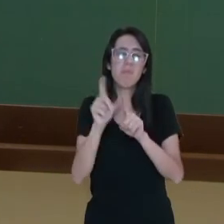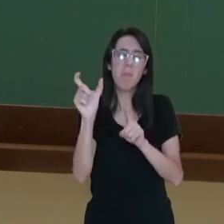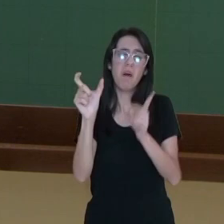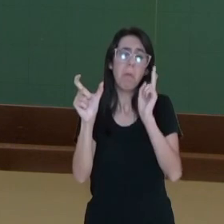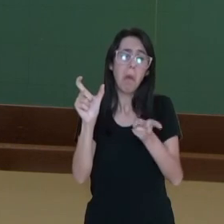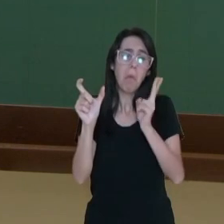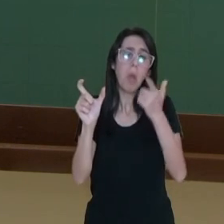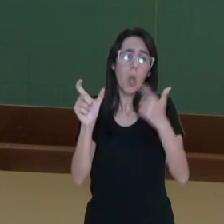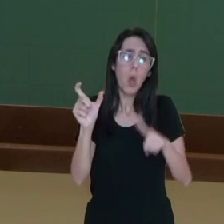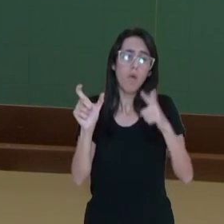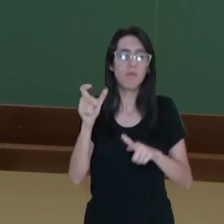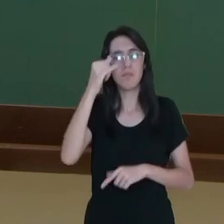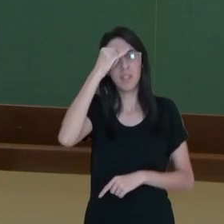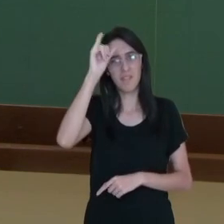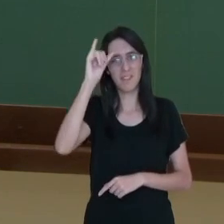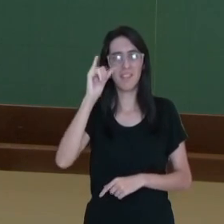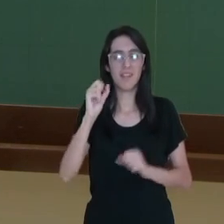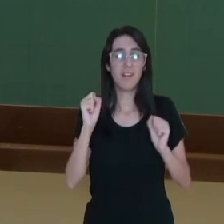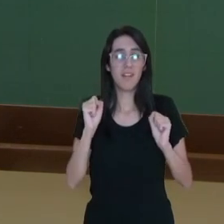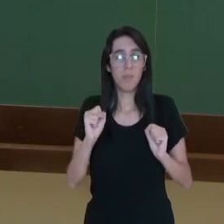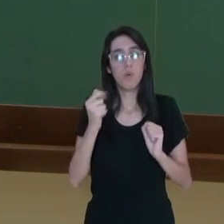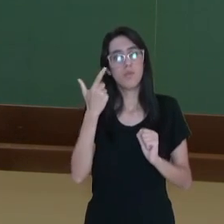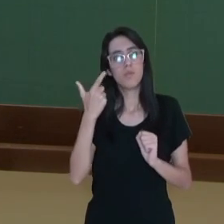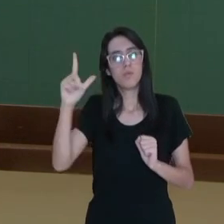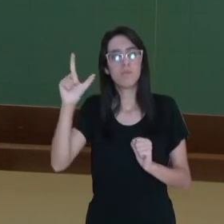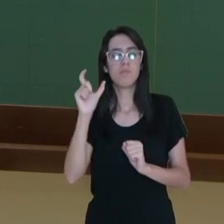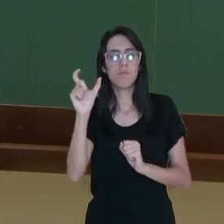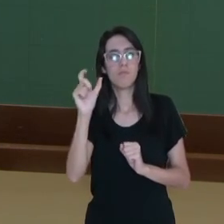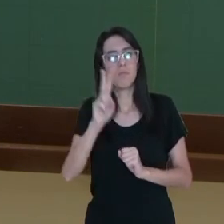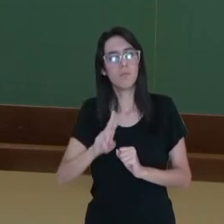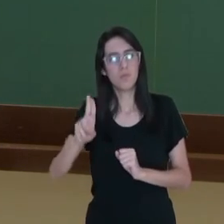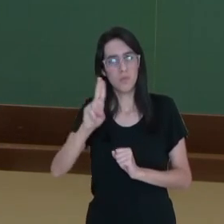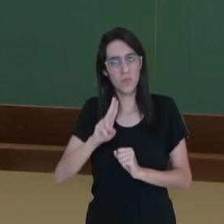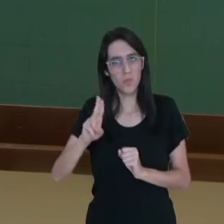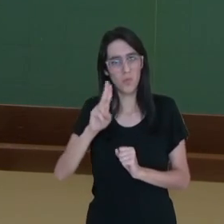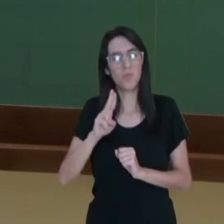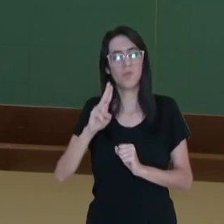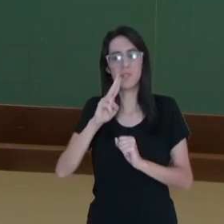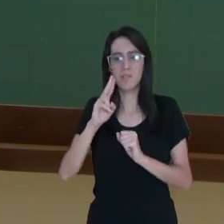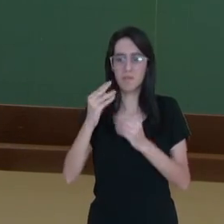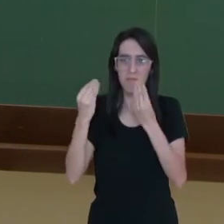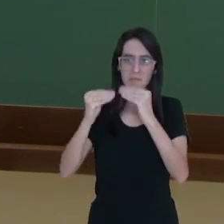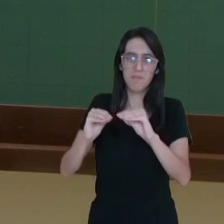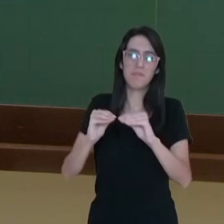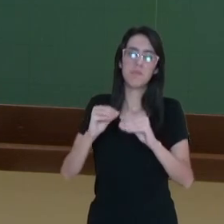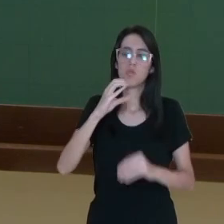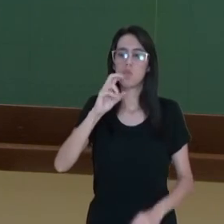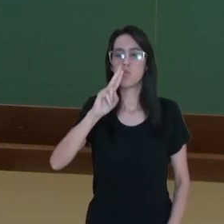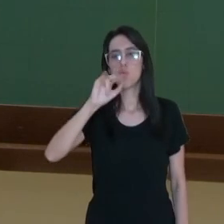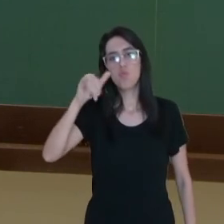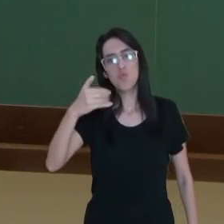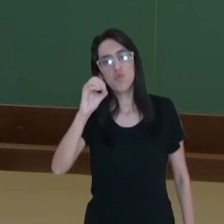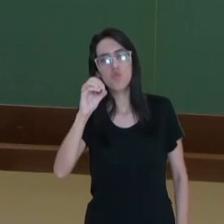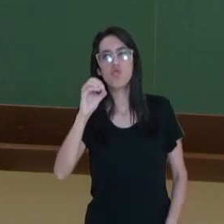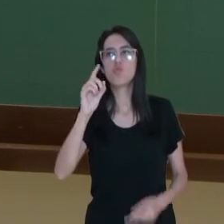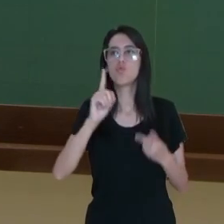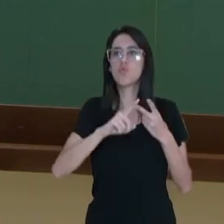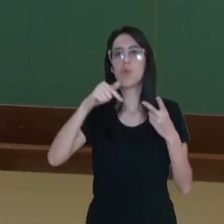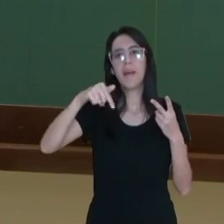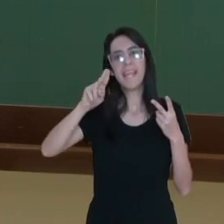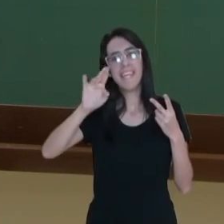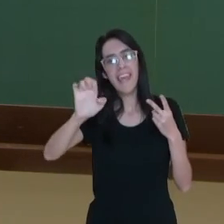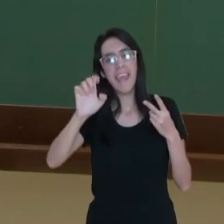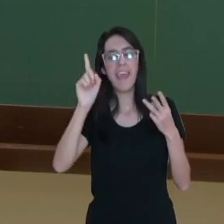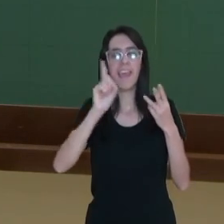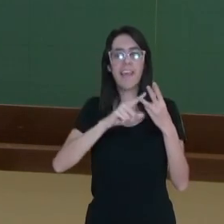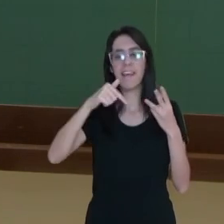texto. Para não repetir toda hora o nome, né, do Karen, ele usa lá cujo, que, quem, para evitar essa